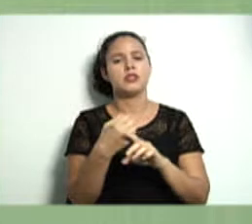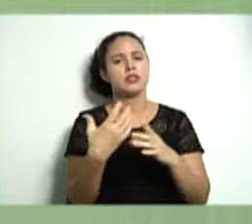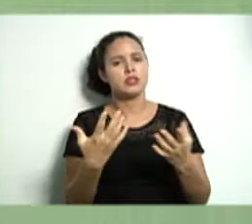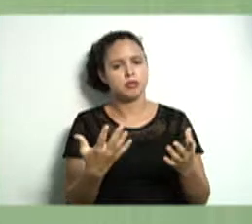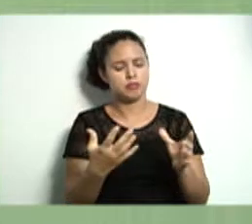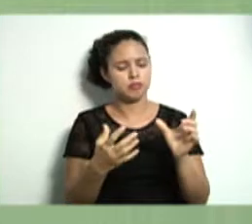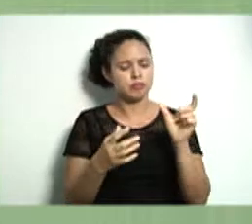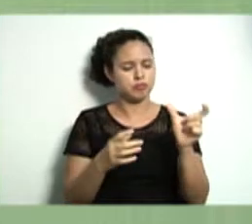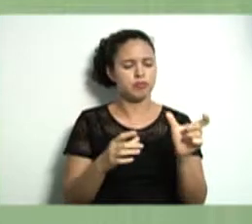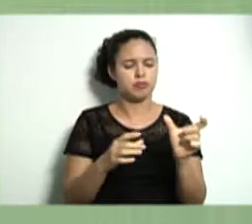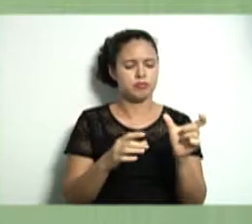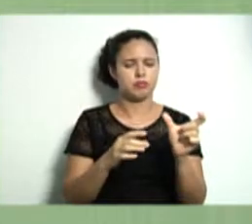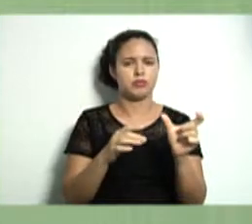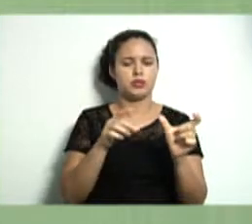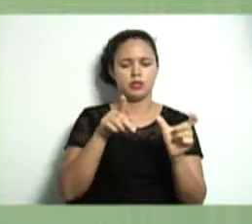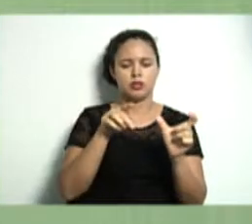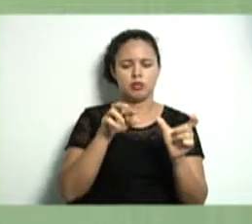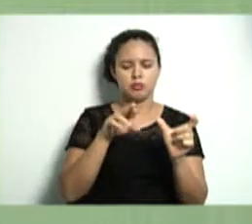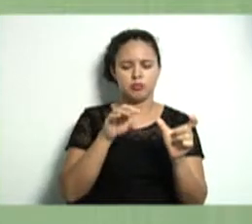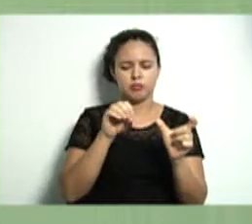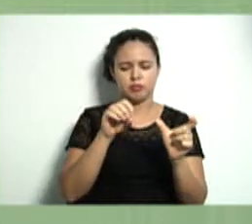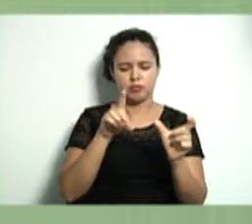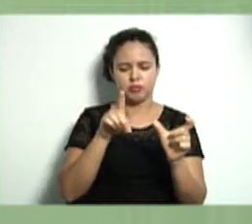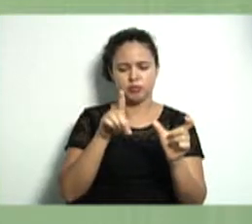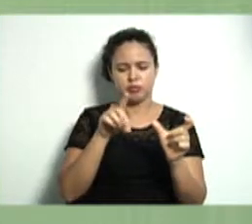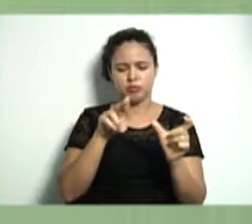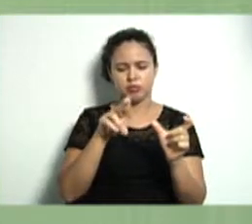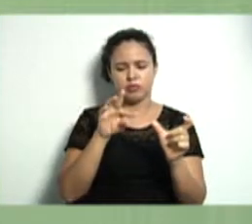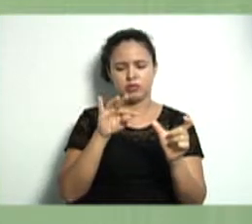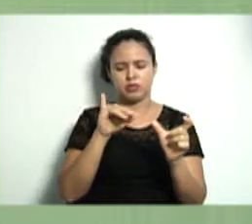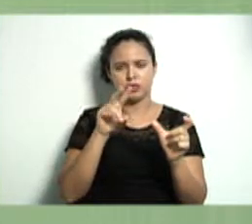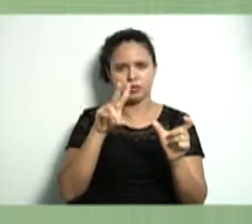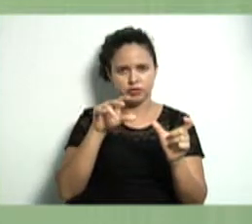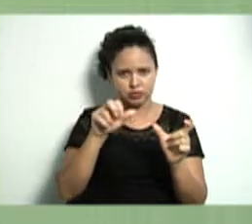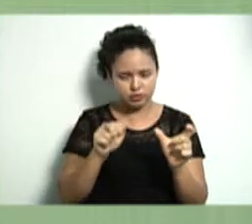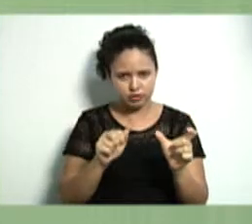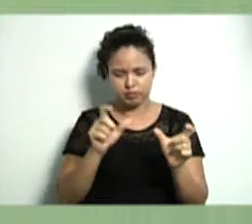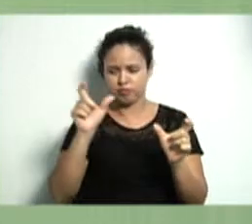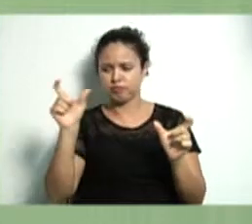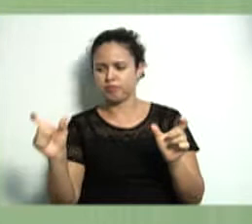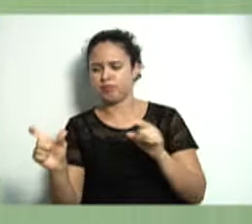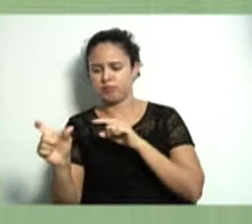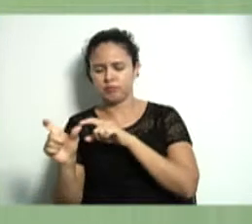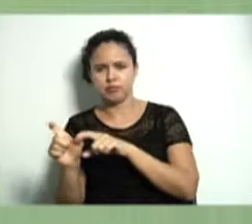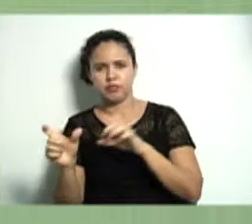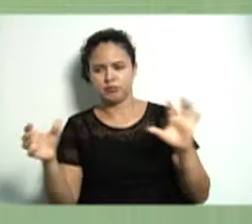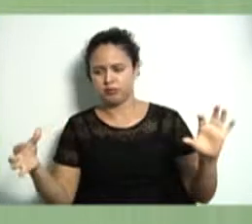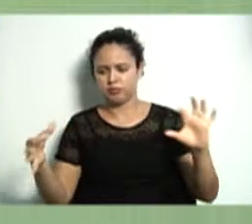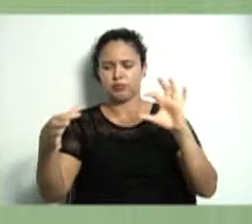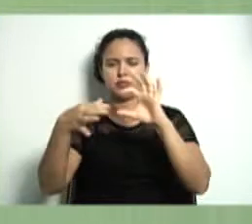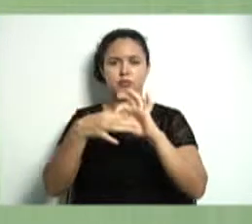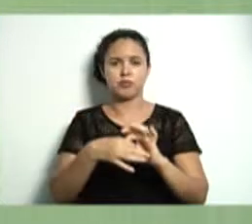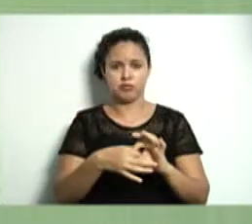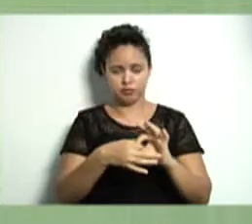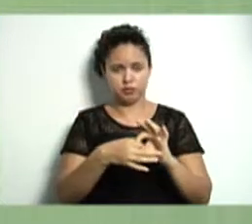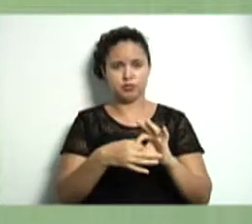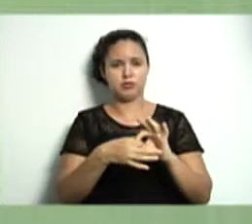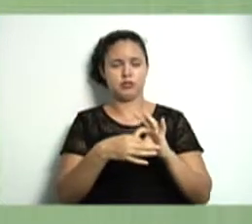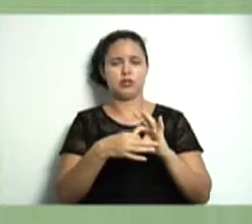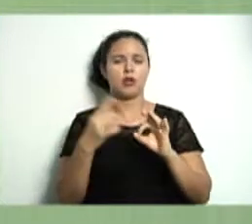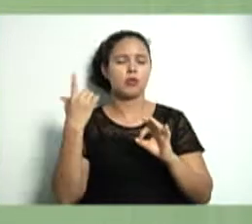da força de trabalho, ou seja, da capacidade do homem realizar e do uso das